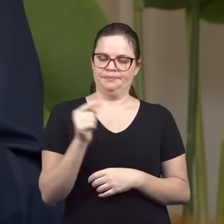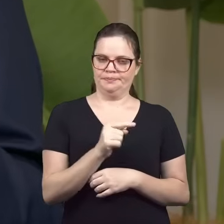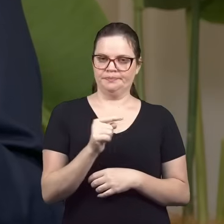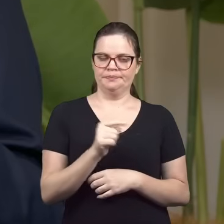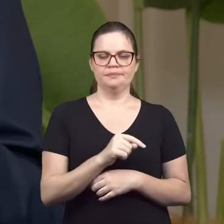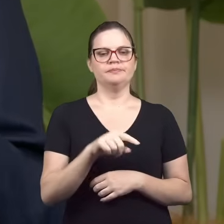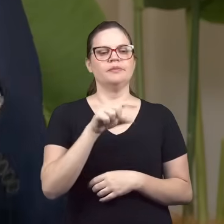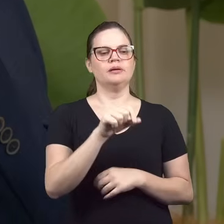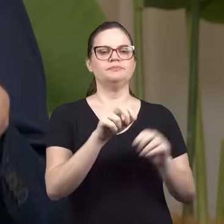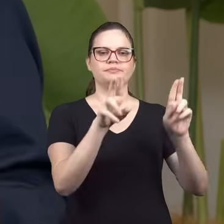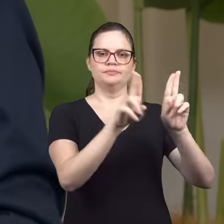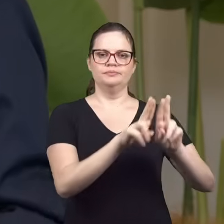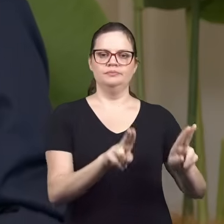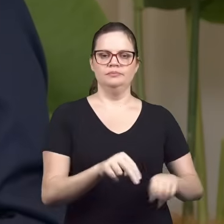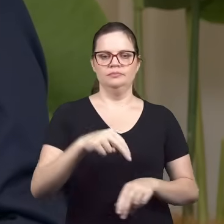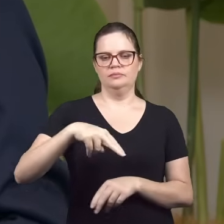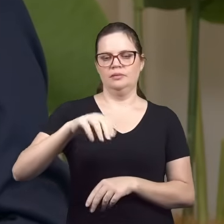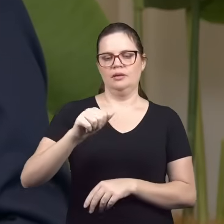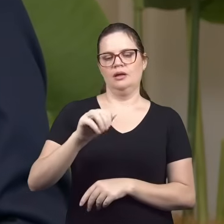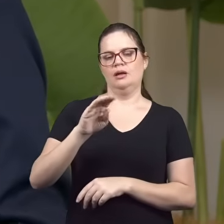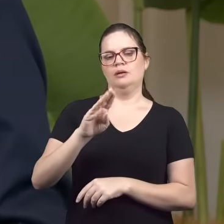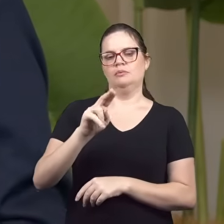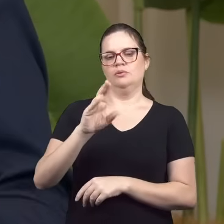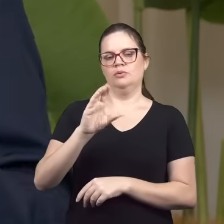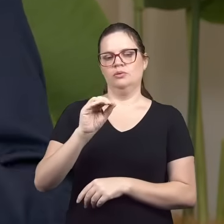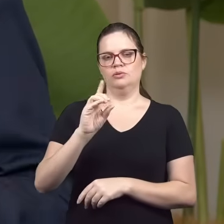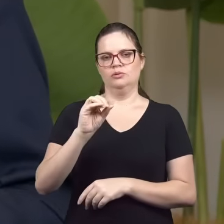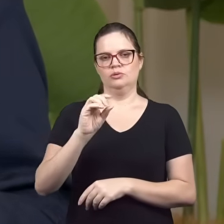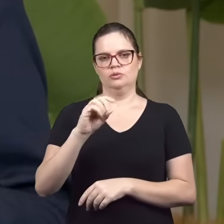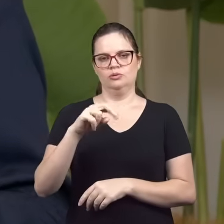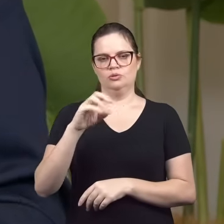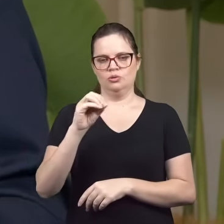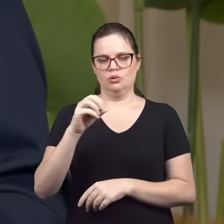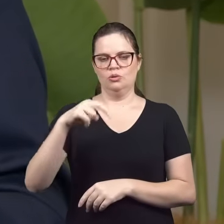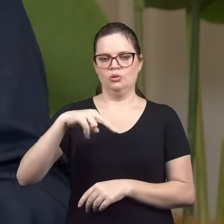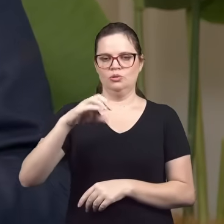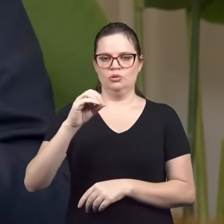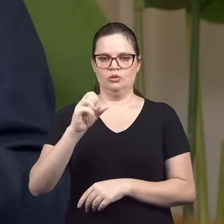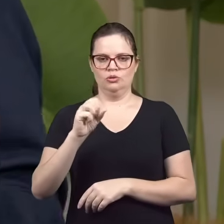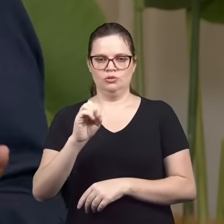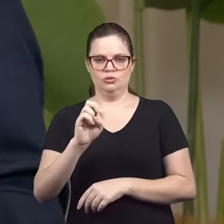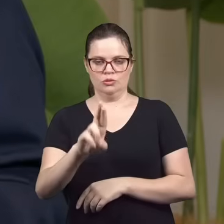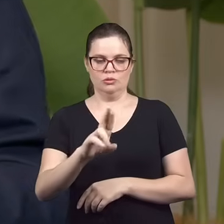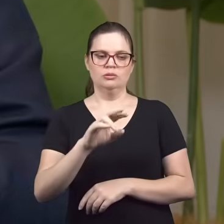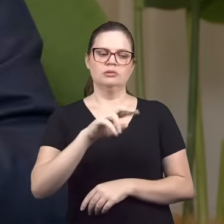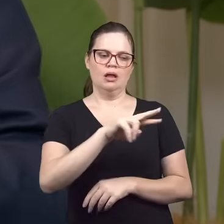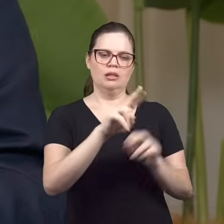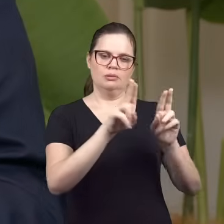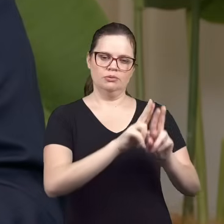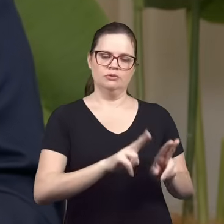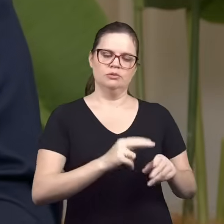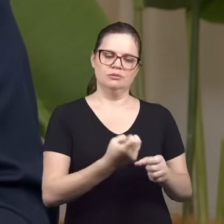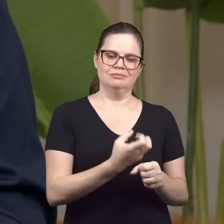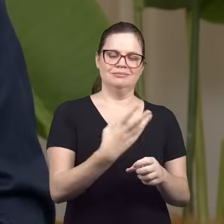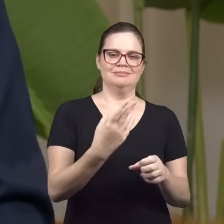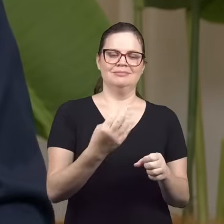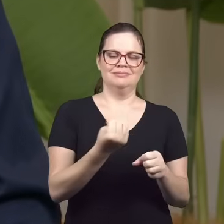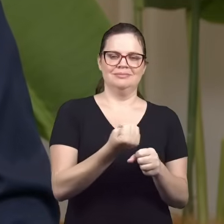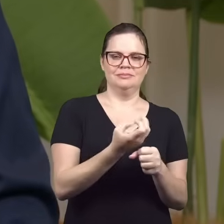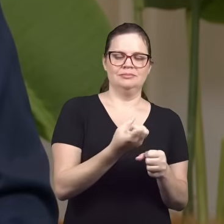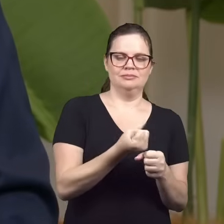o império de Nabucodonosor, rei da Babilônia. Jeremias avisava o rei, avisava a todos, e ninguém acreditava